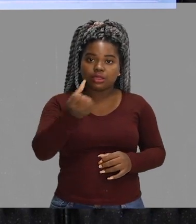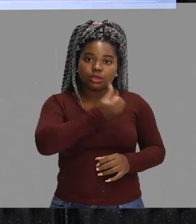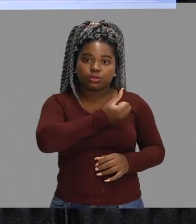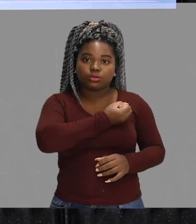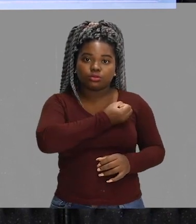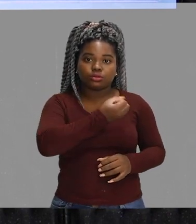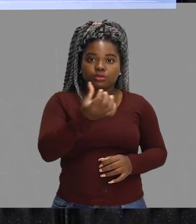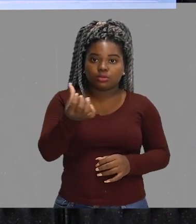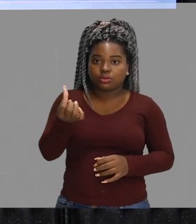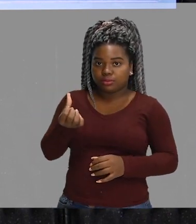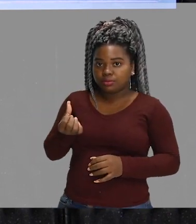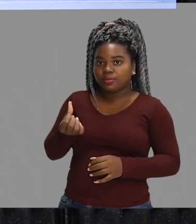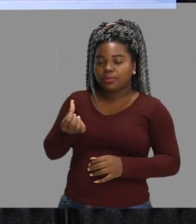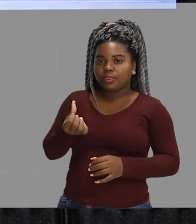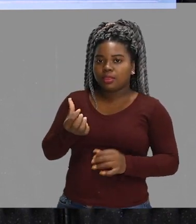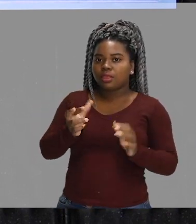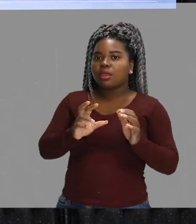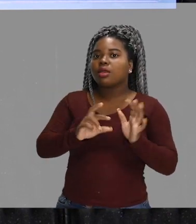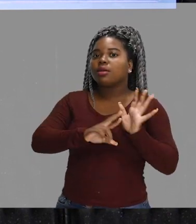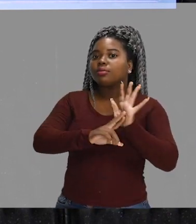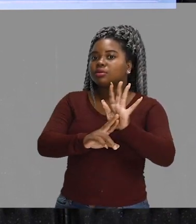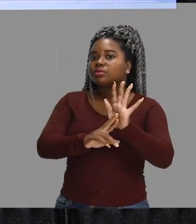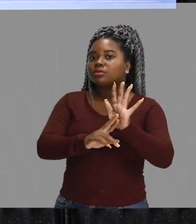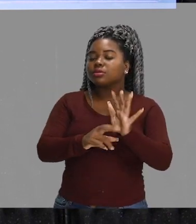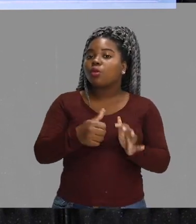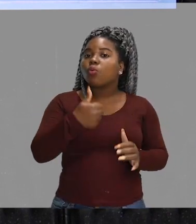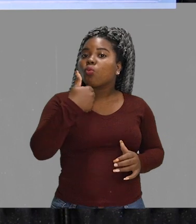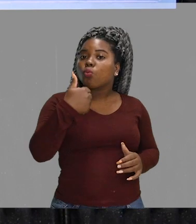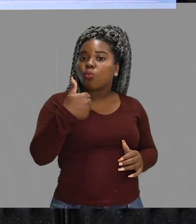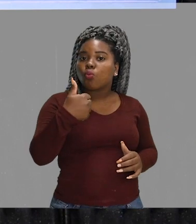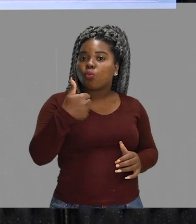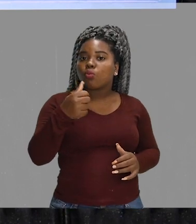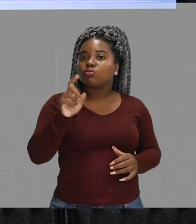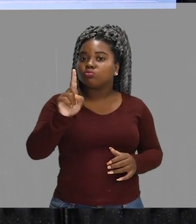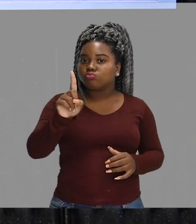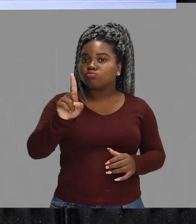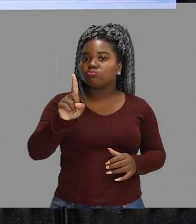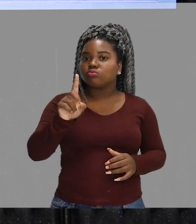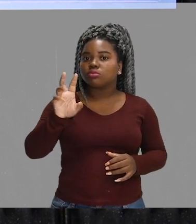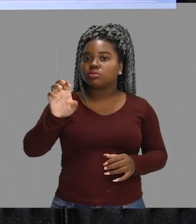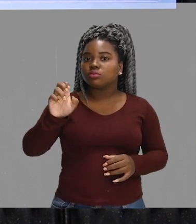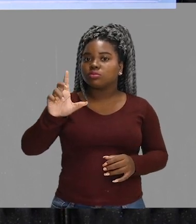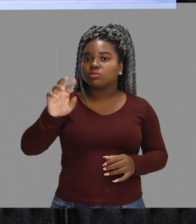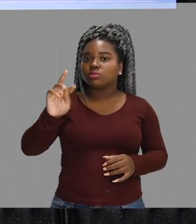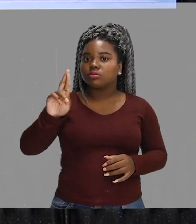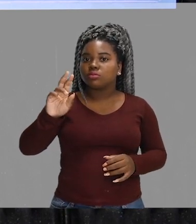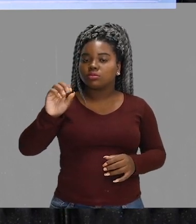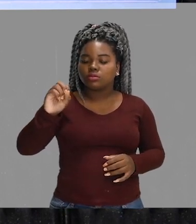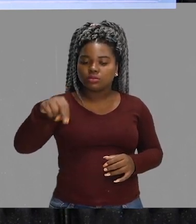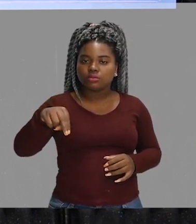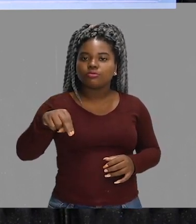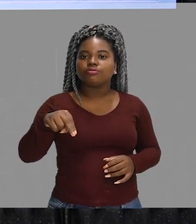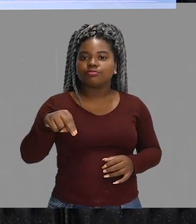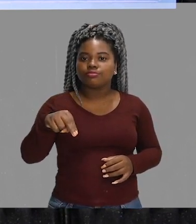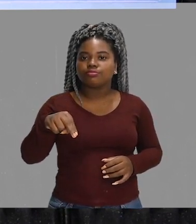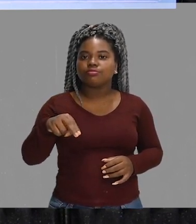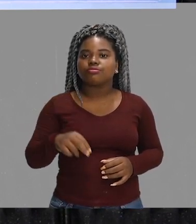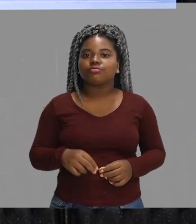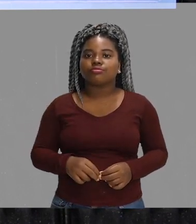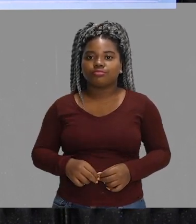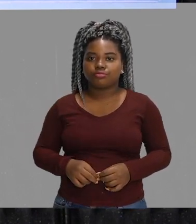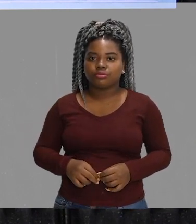segunda, terceira camada e a quarta camada. Camadas K, L, M e M. Por apresentar